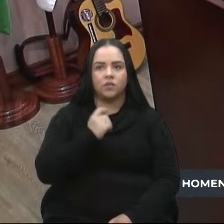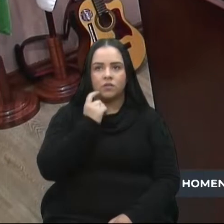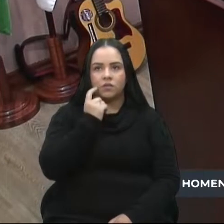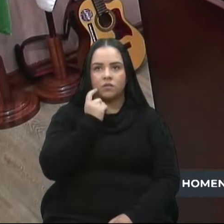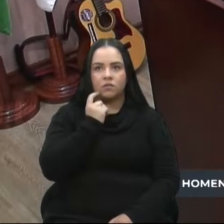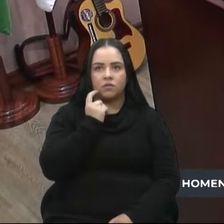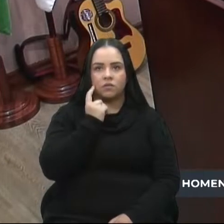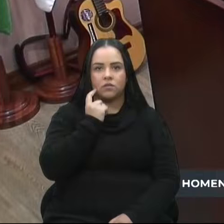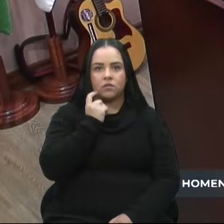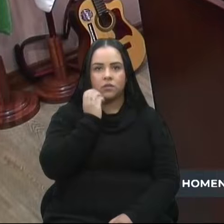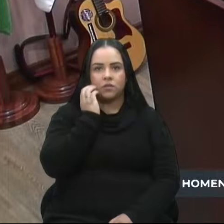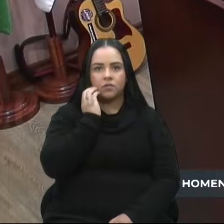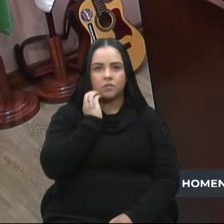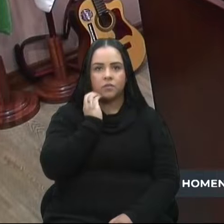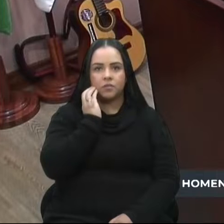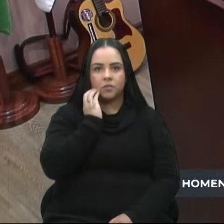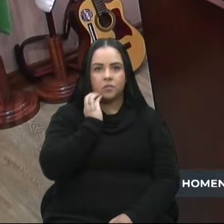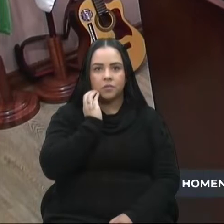Aqui.